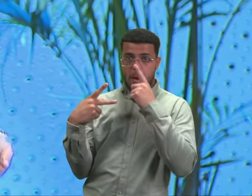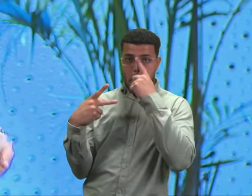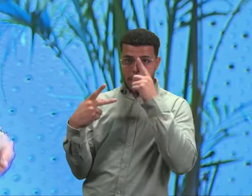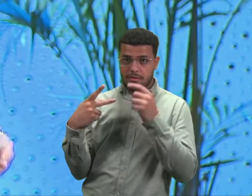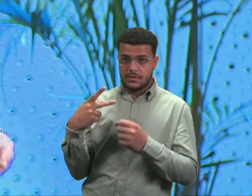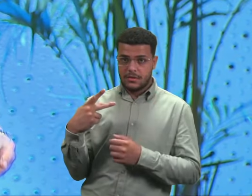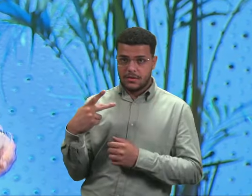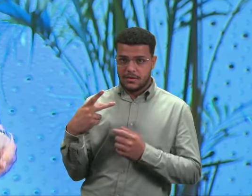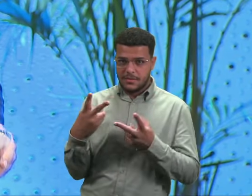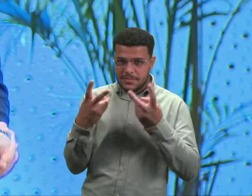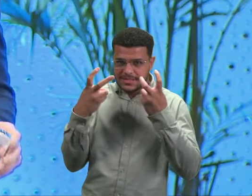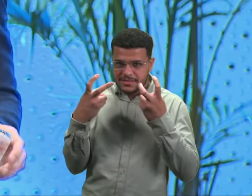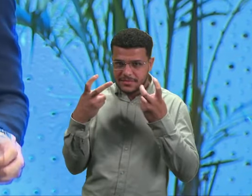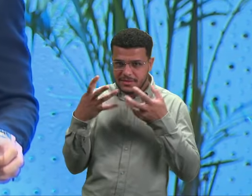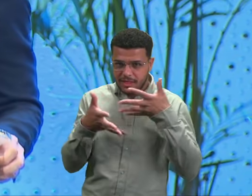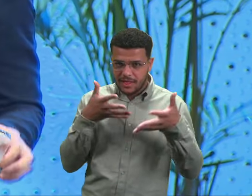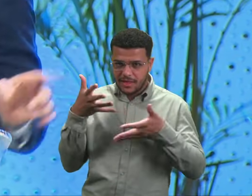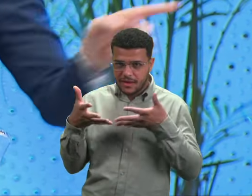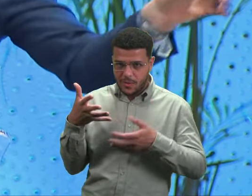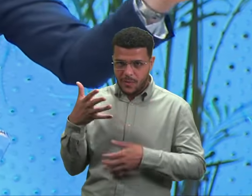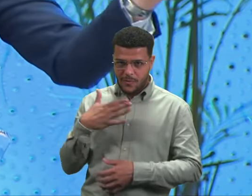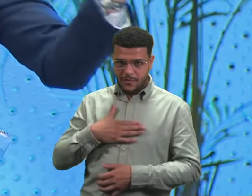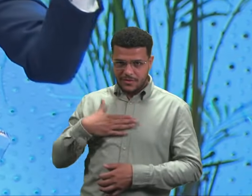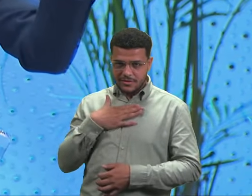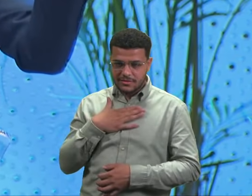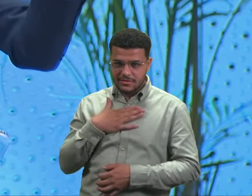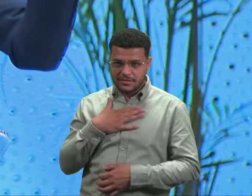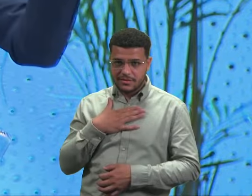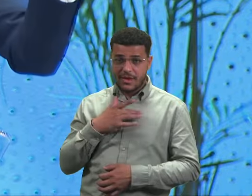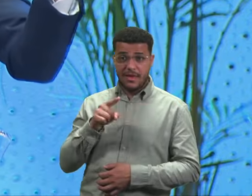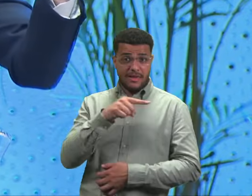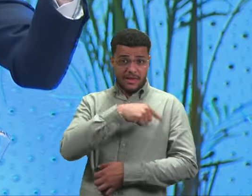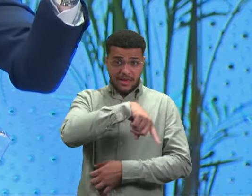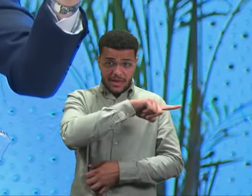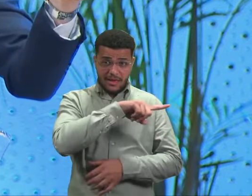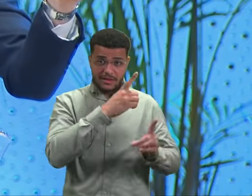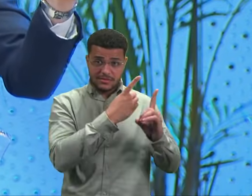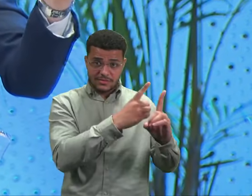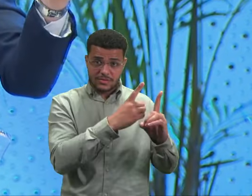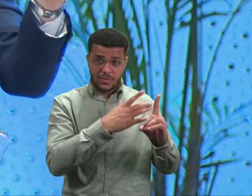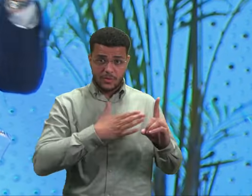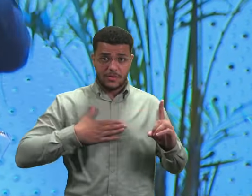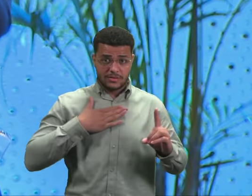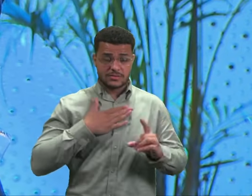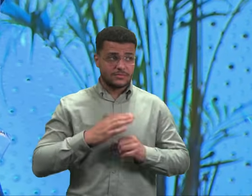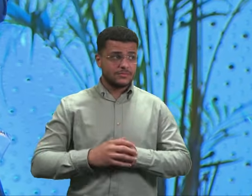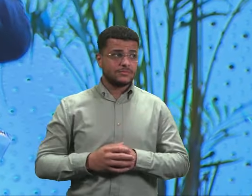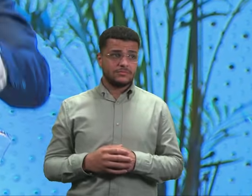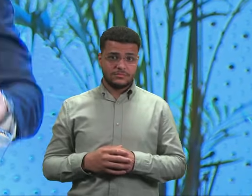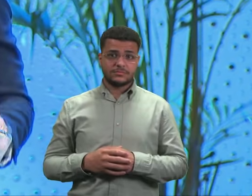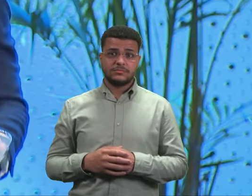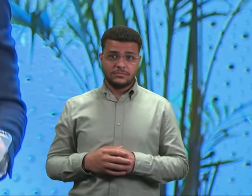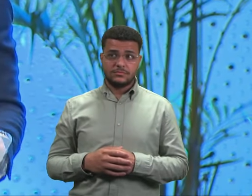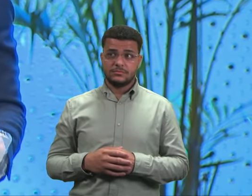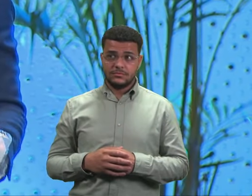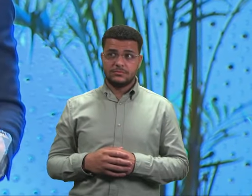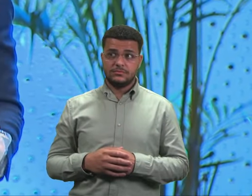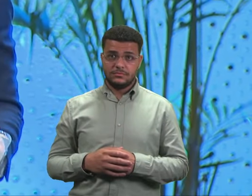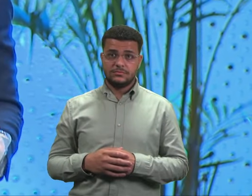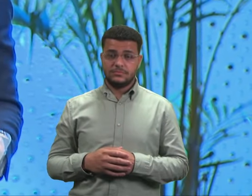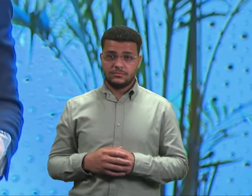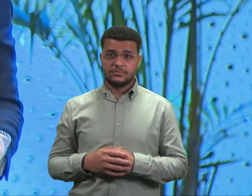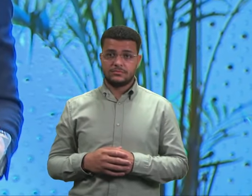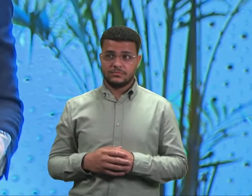Já pensou em ouvir o sermão do próprio Jesus? Eles ouviram vários sermões de Jesus. Senhor, quem vai pregar o sermão que tu pregas?